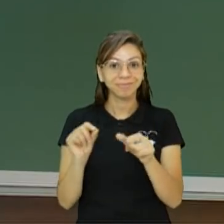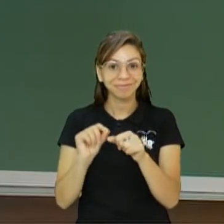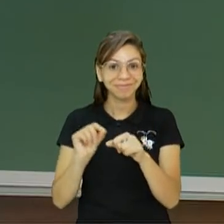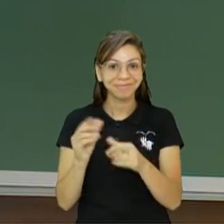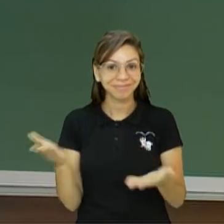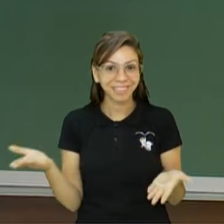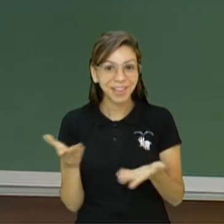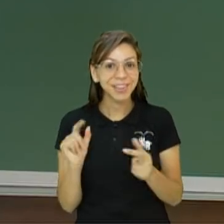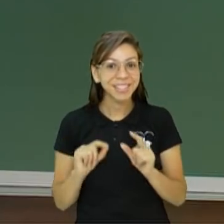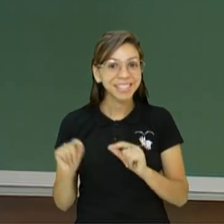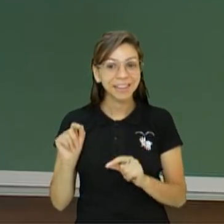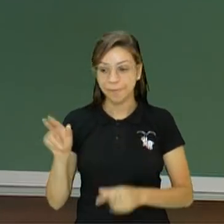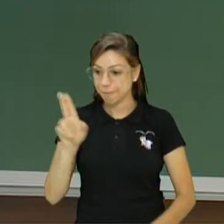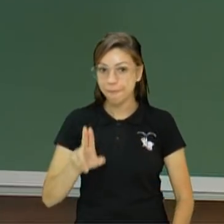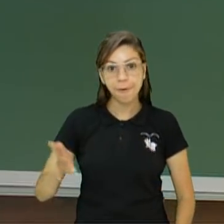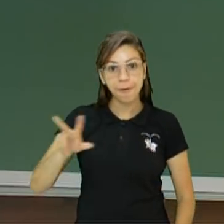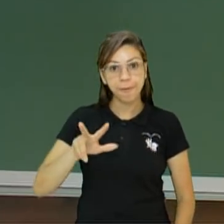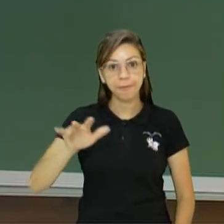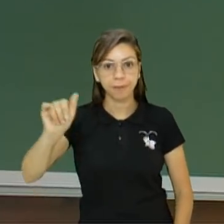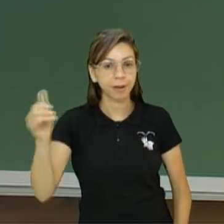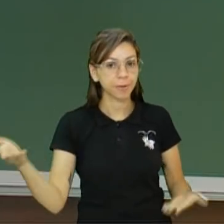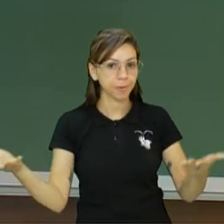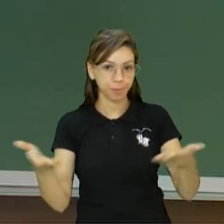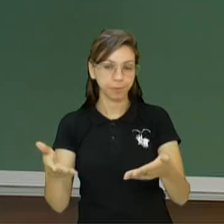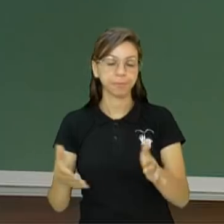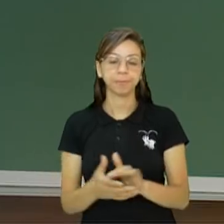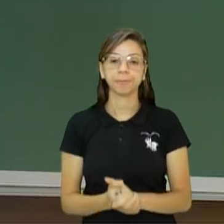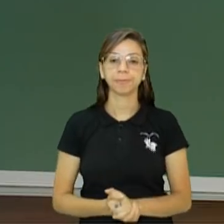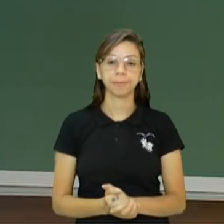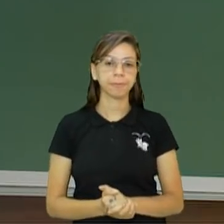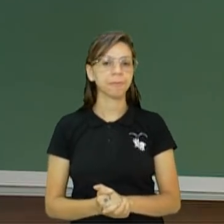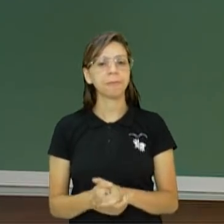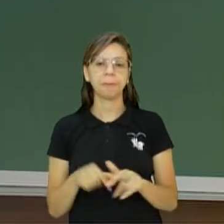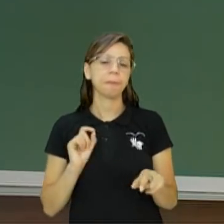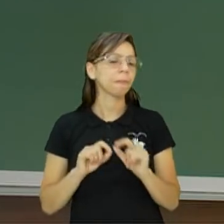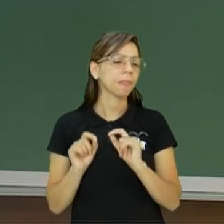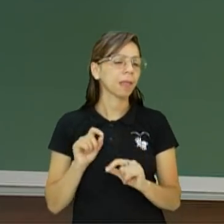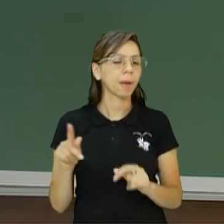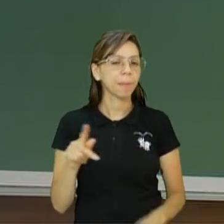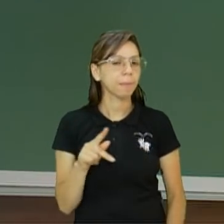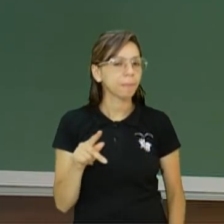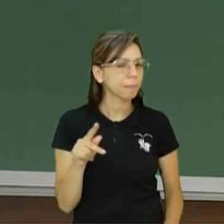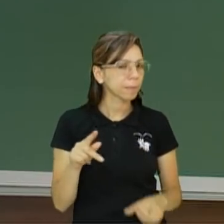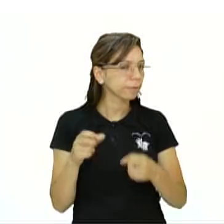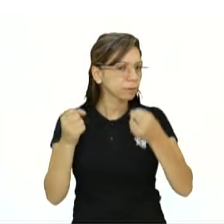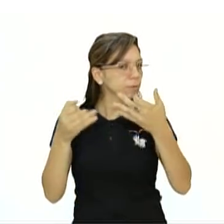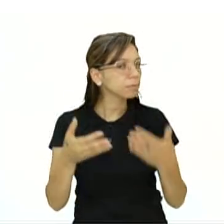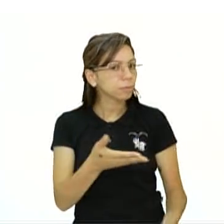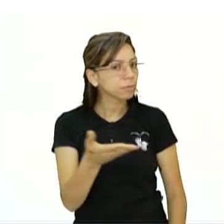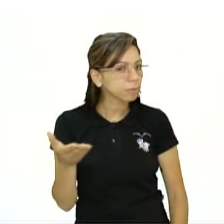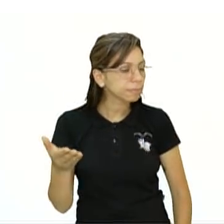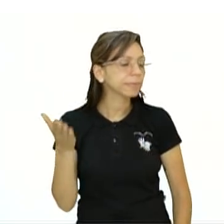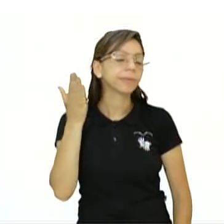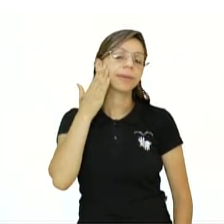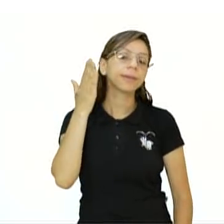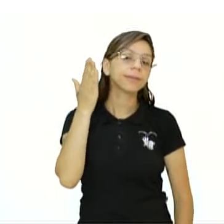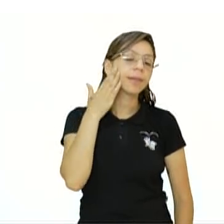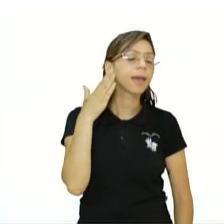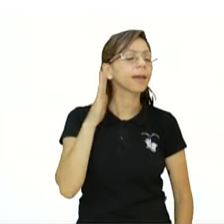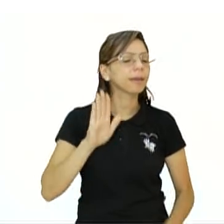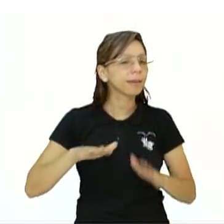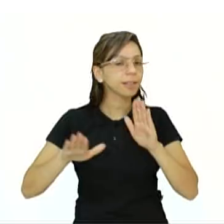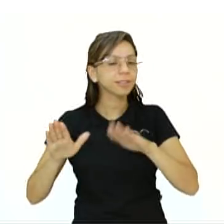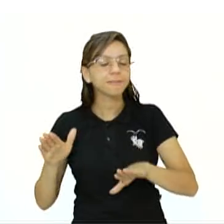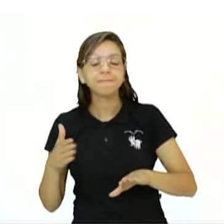nós vamos usar esses sólidos hoje. O que a prof falou para vocês, hein? Que eu sei que dava uma tentação ali